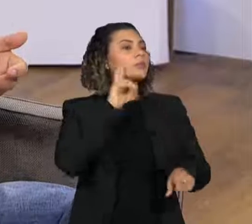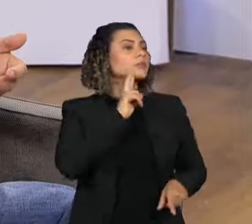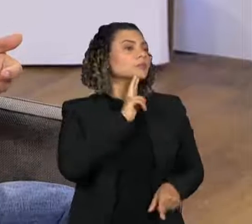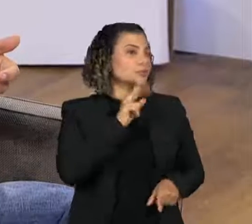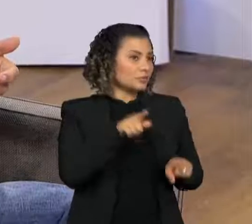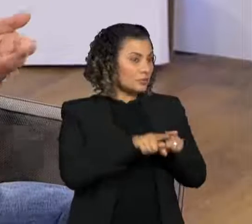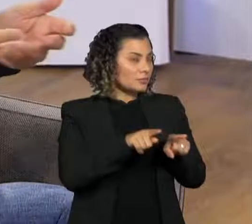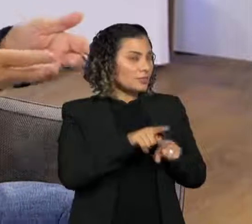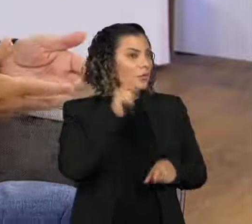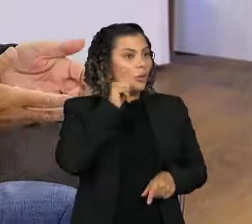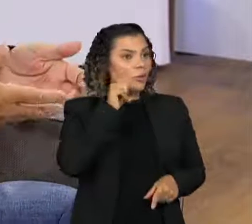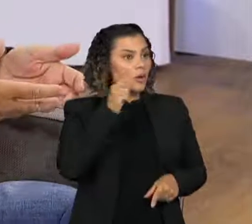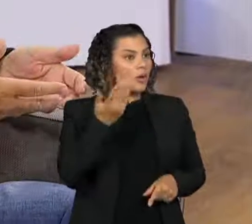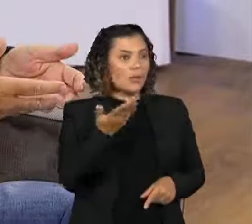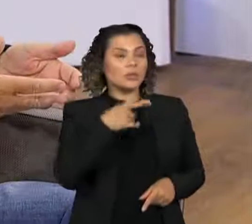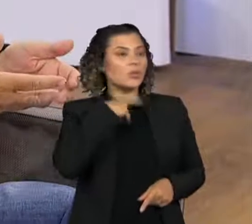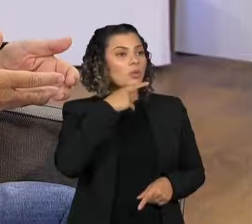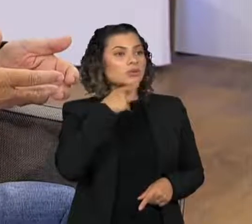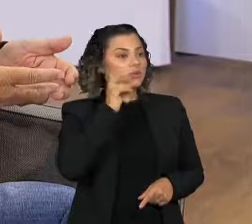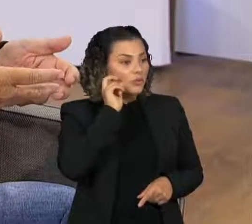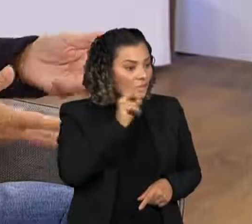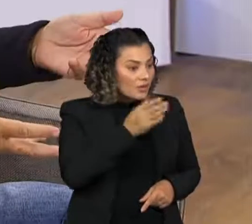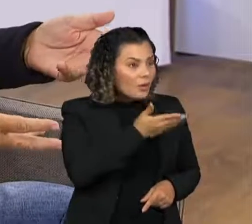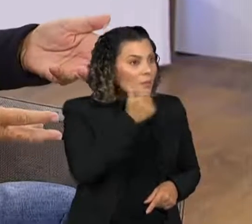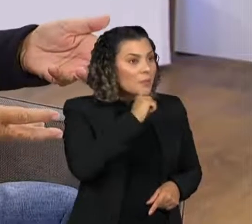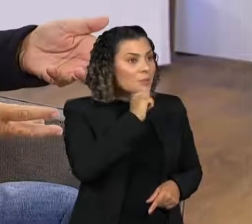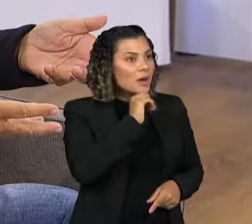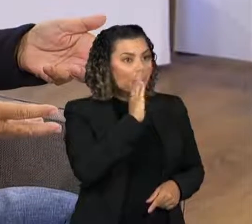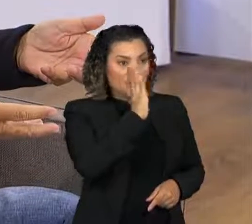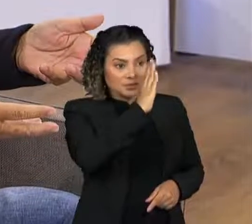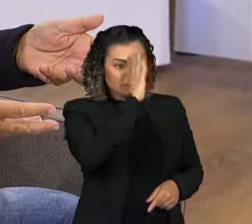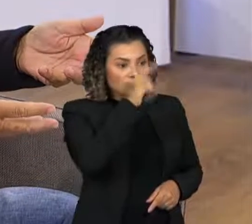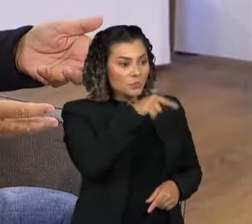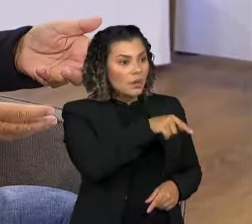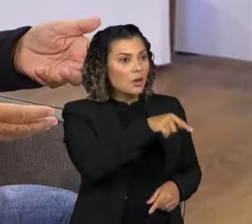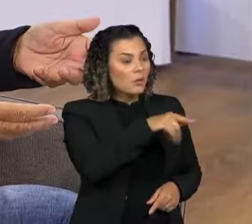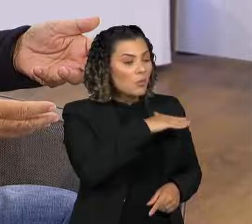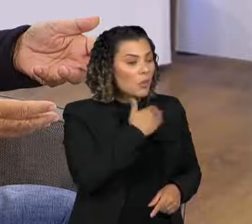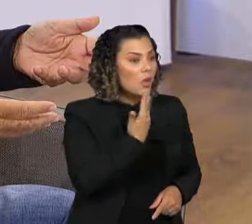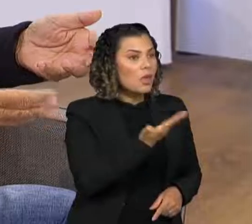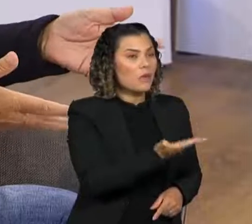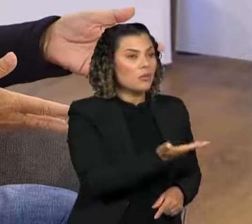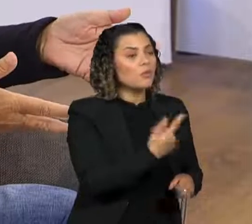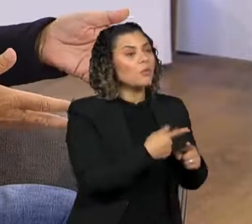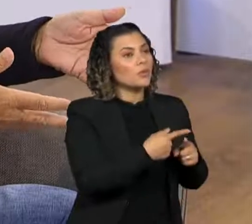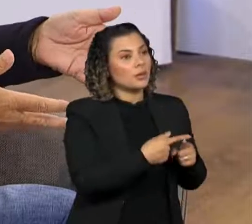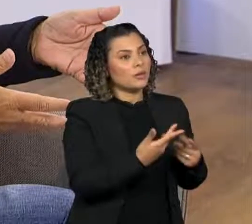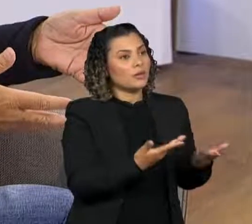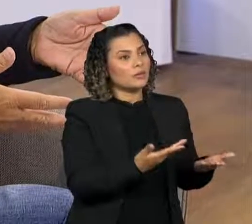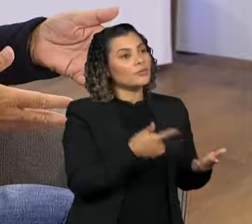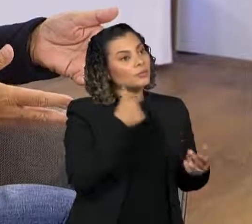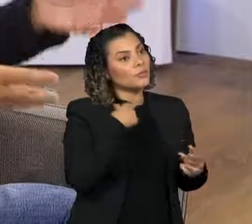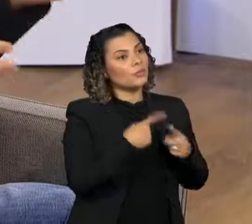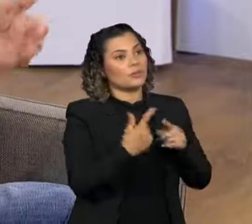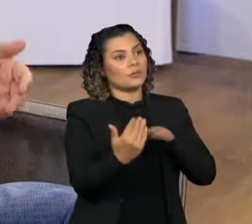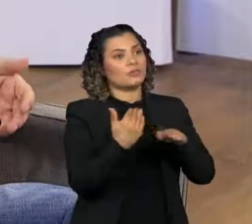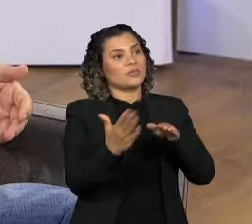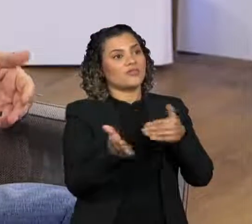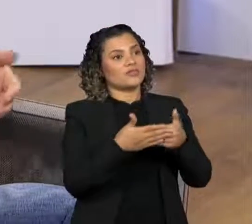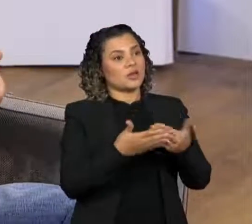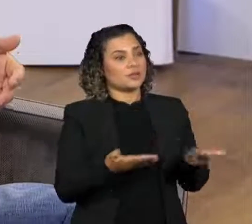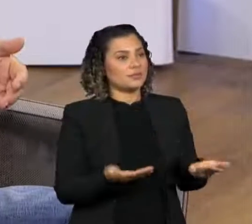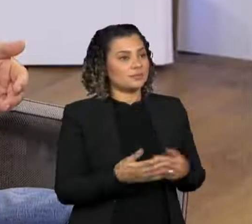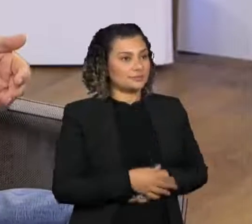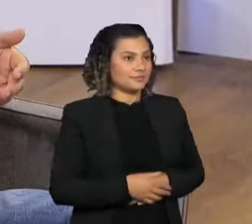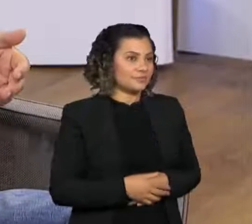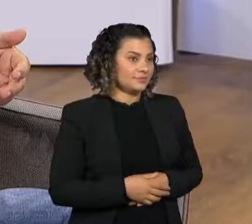mulher não pôde ver a mãe agonizando porque a estrada estava bloqueada e a mãe morreu, né? Hoje